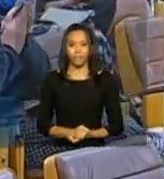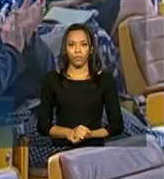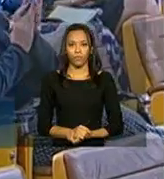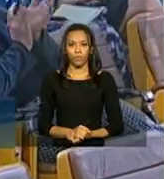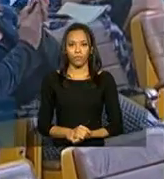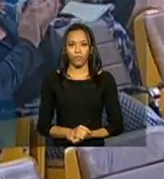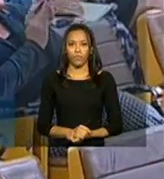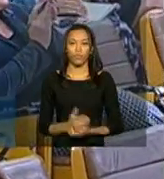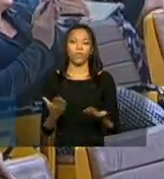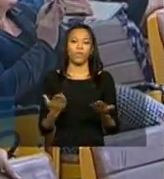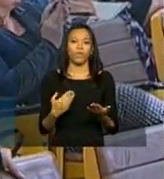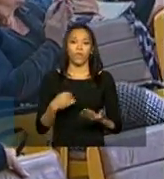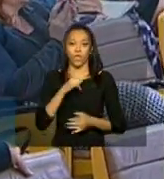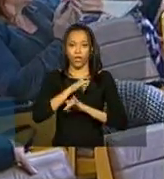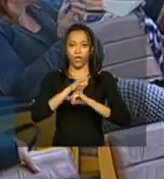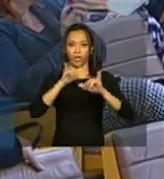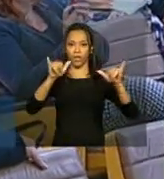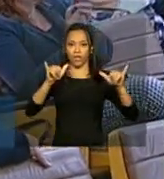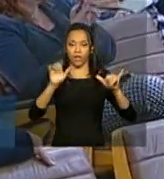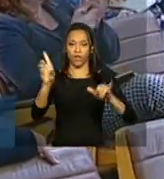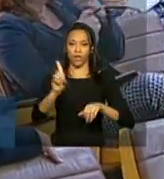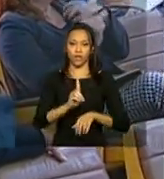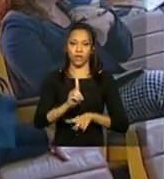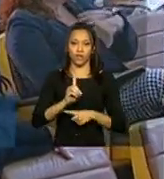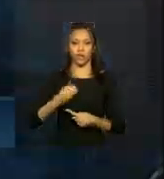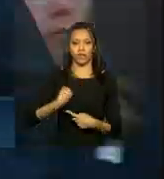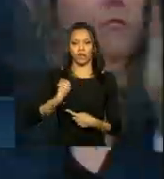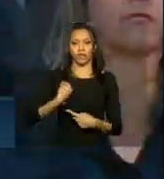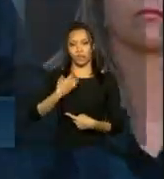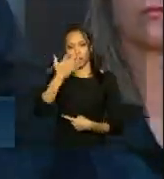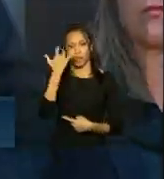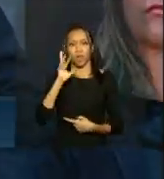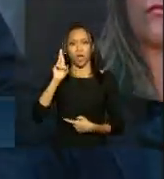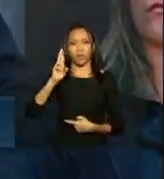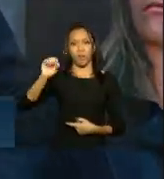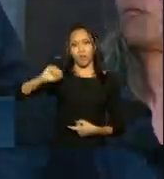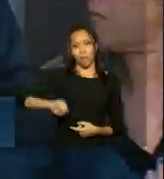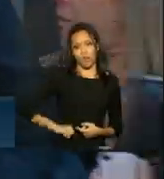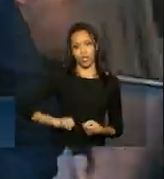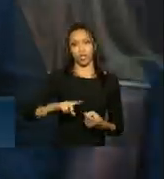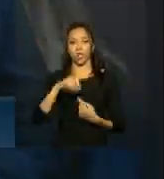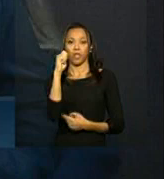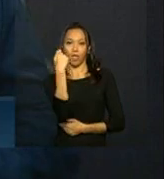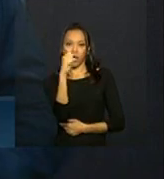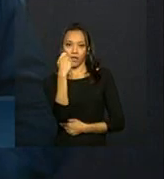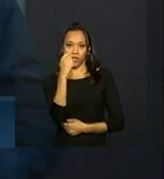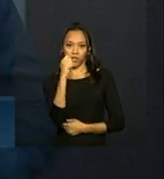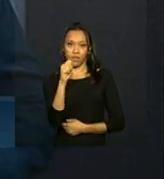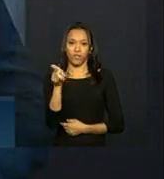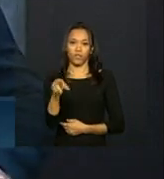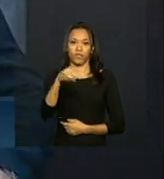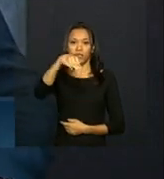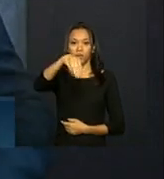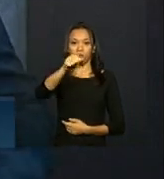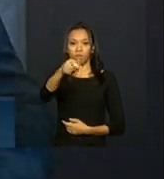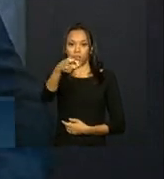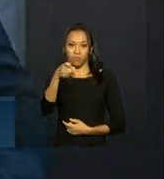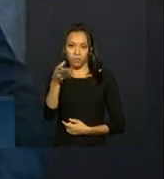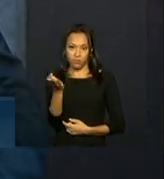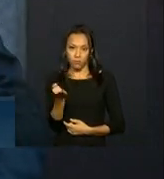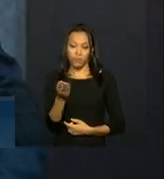Registramos a presença Registramos a presença de representantes da embaixada da Argentina, Senr. Max Alanis.